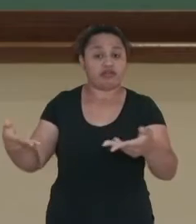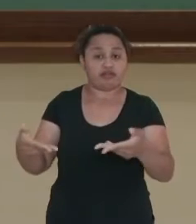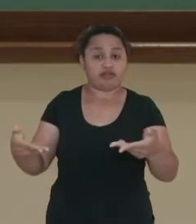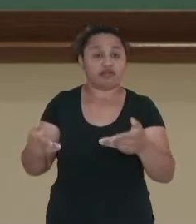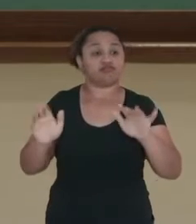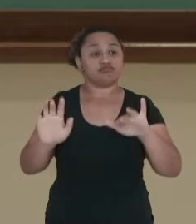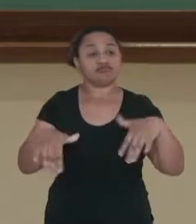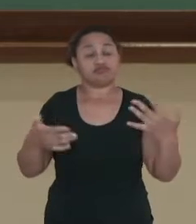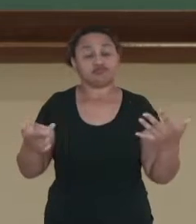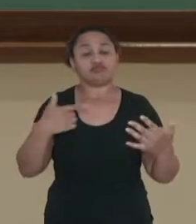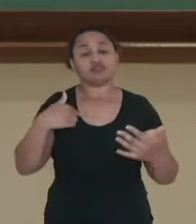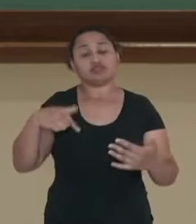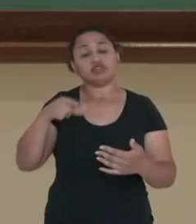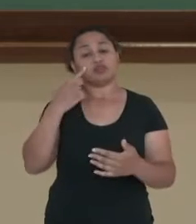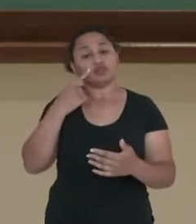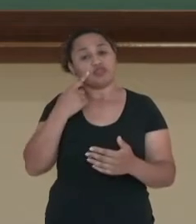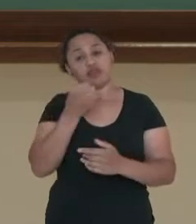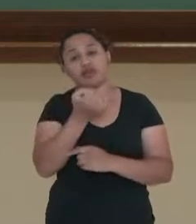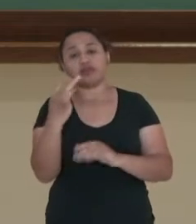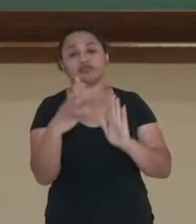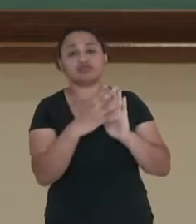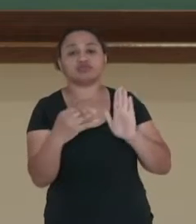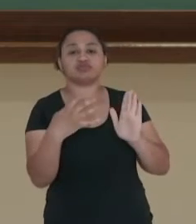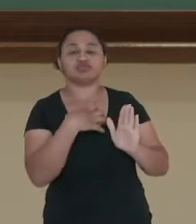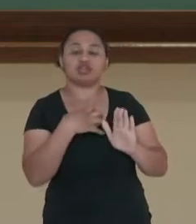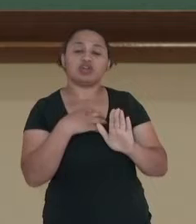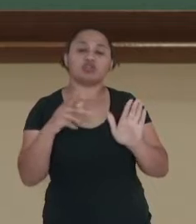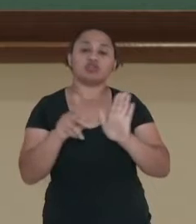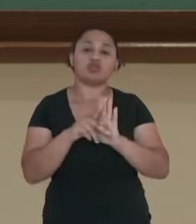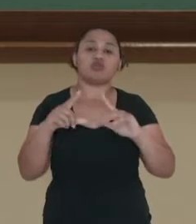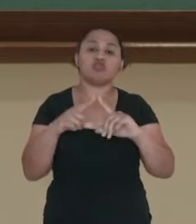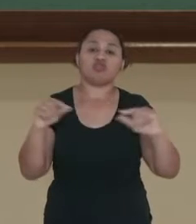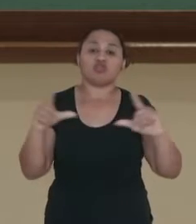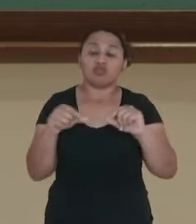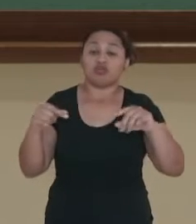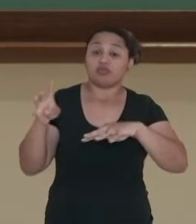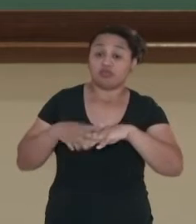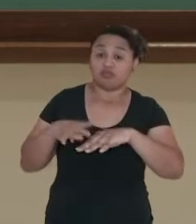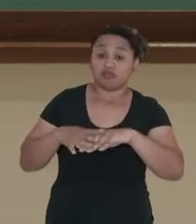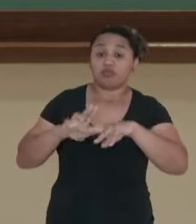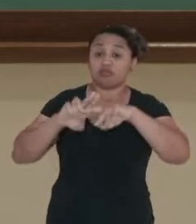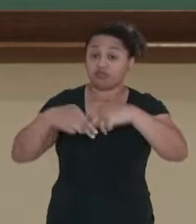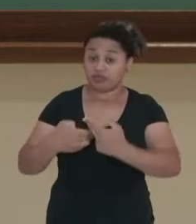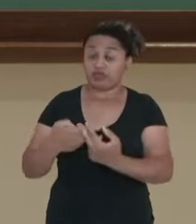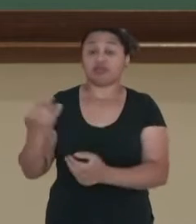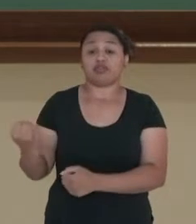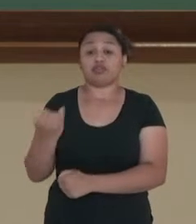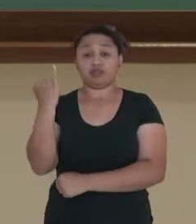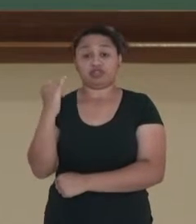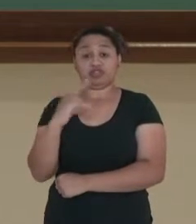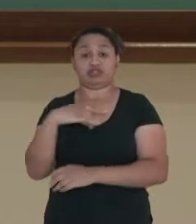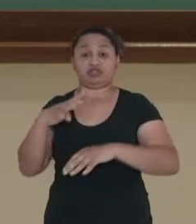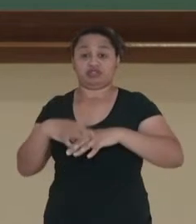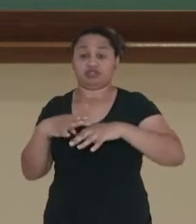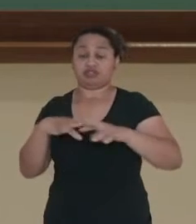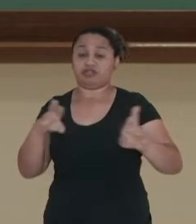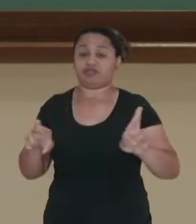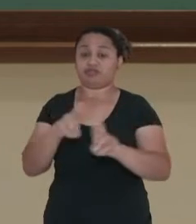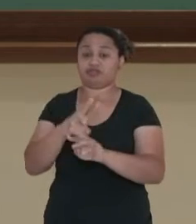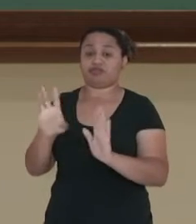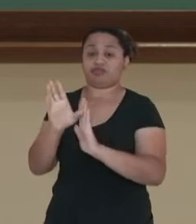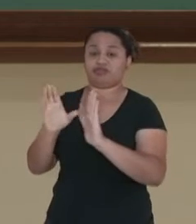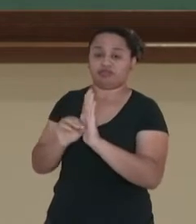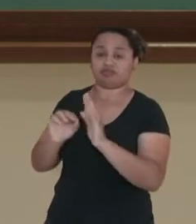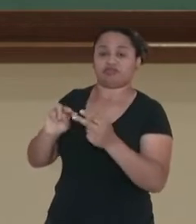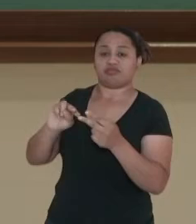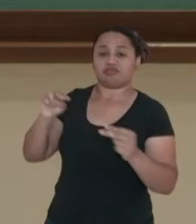vamos utilizar modelos matemáticos, tá? Fórmulas matemáticas, por isso a importância da matemática associada a esse assunto de